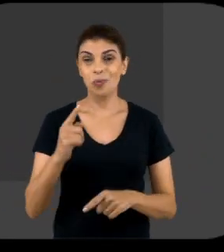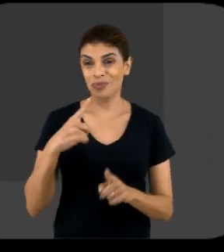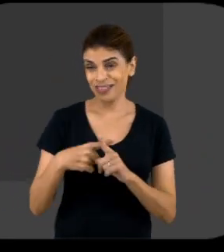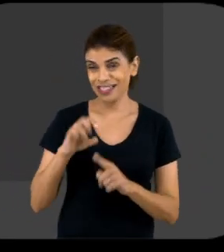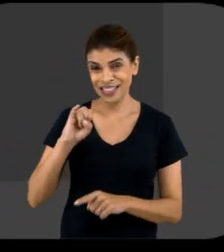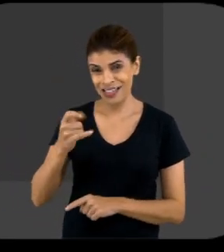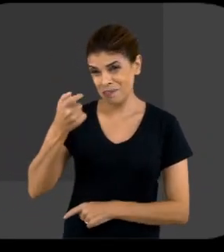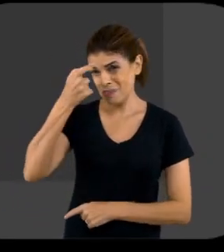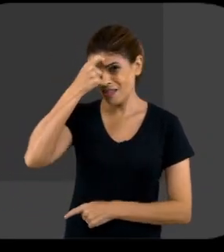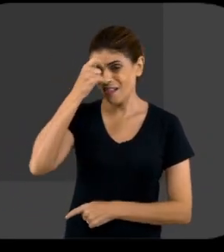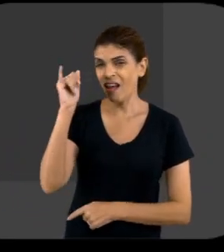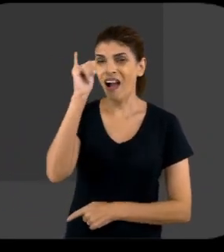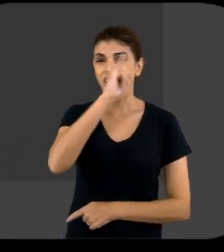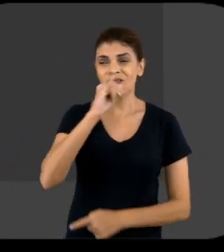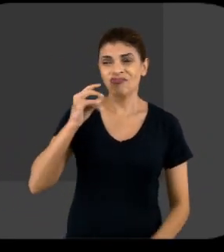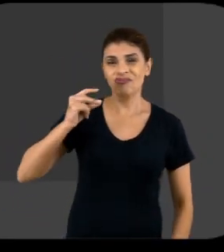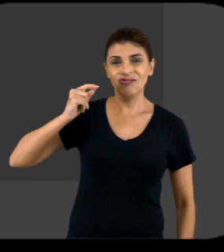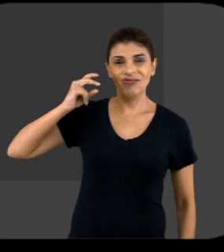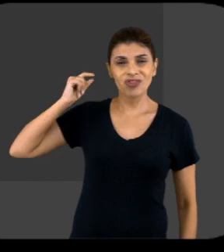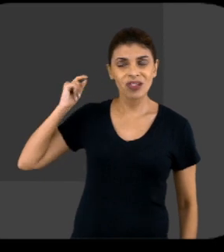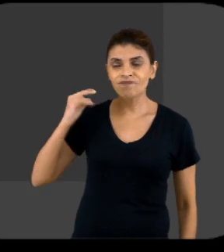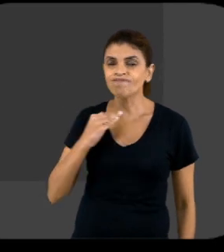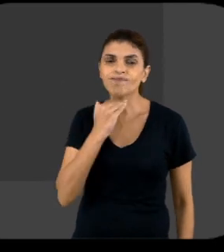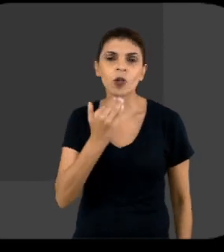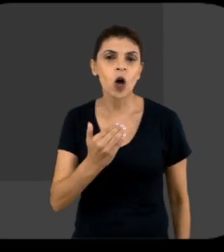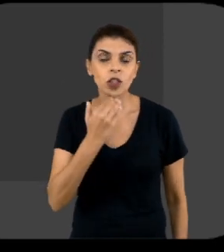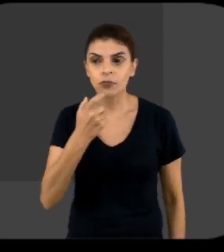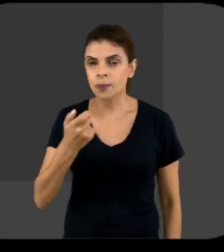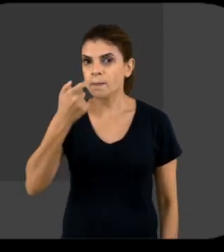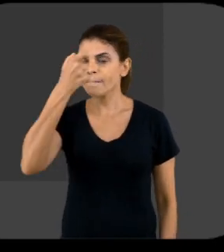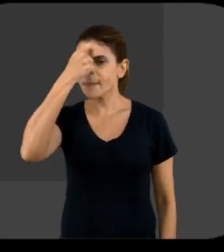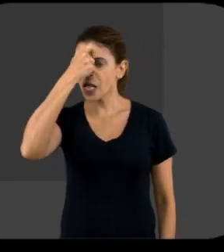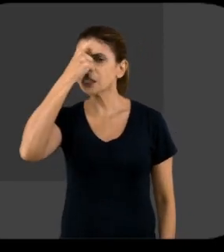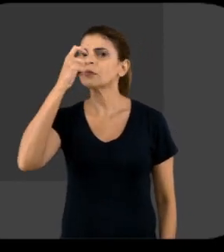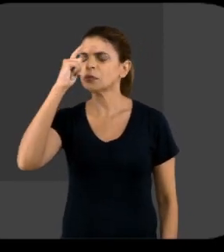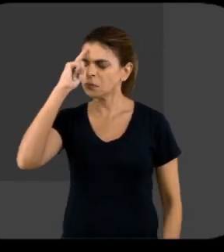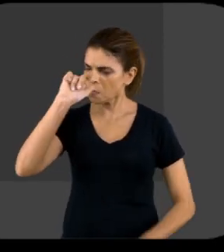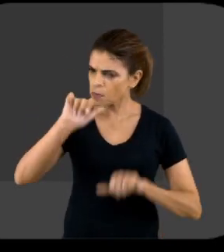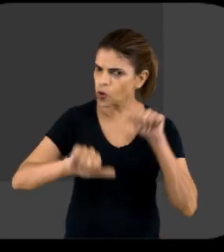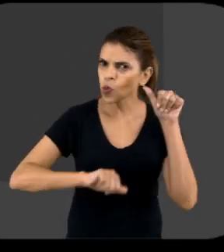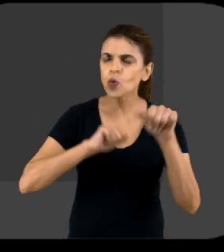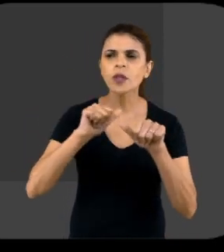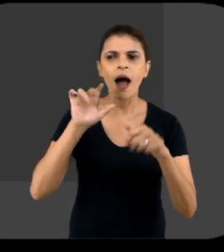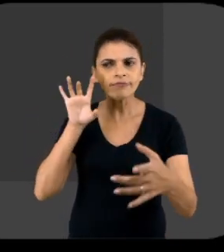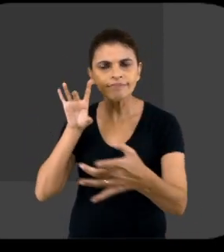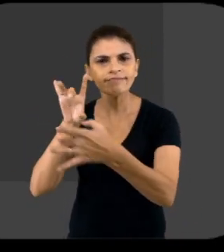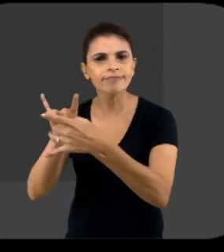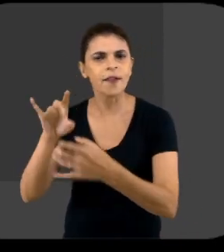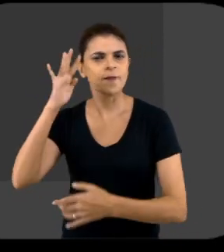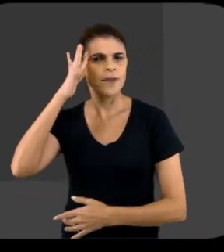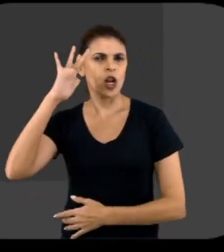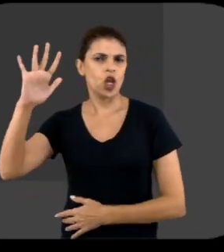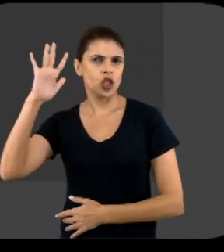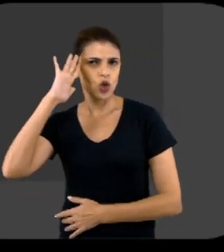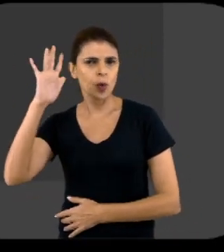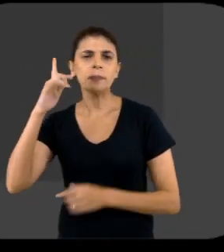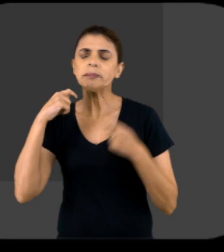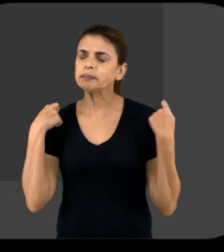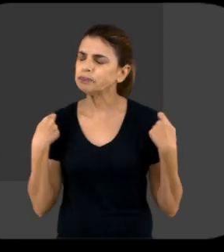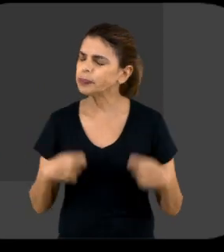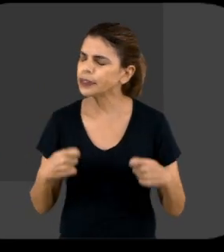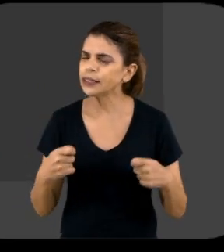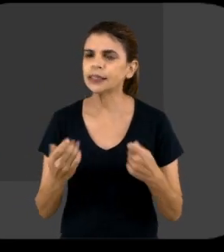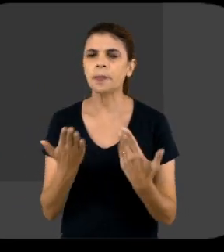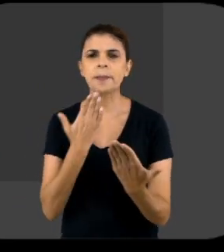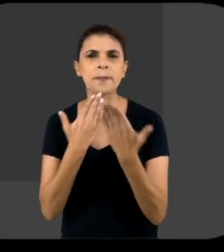porque a mentalidade é fundamental para que a pessoa se enquadre dentro da filosofia. Então, a mentalidade precisa